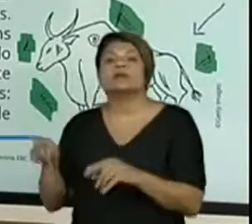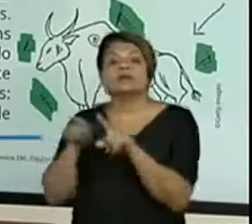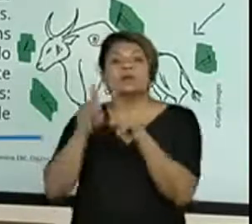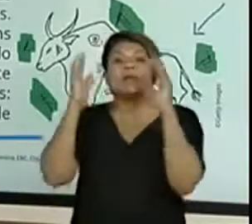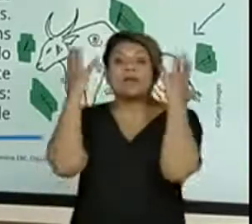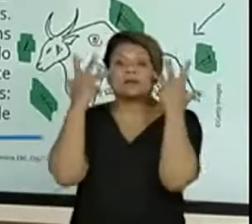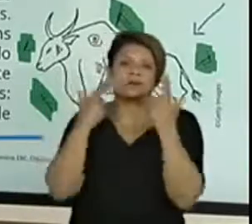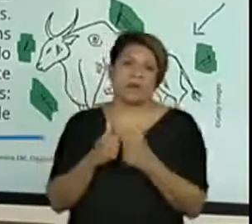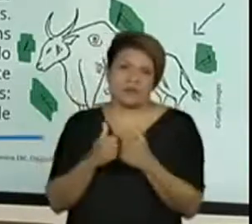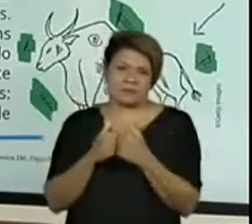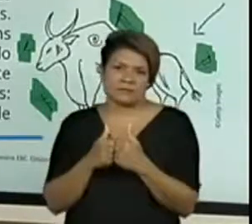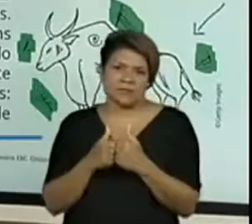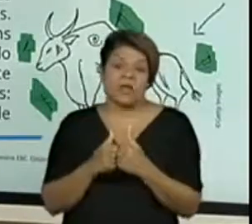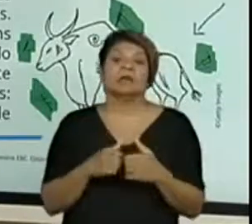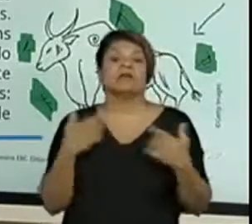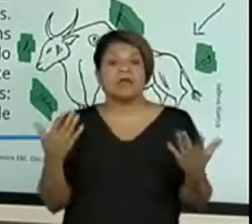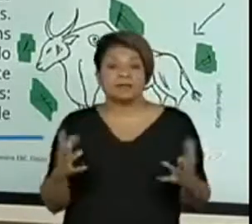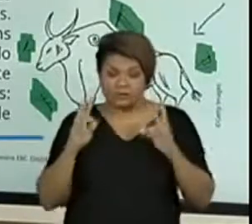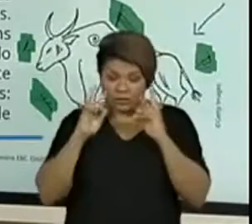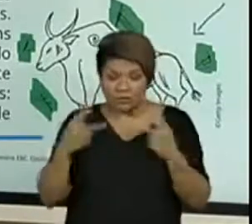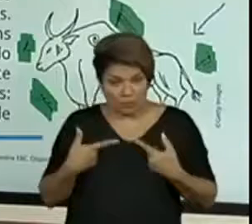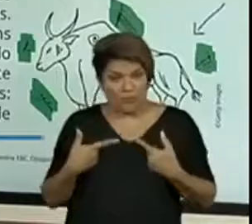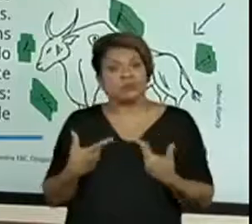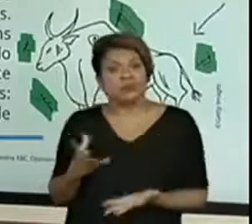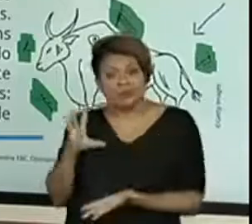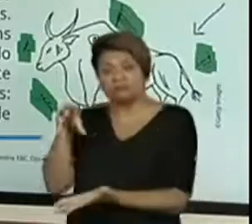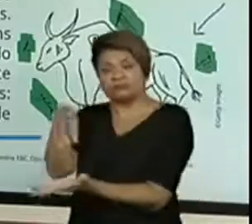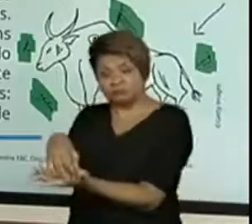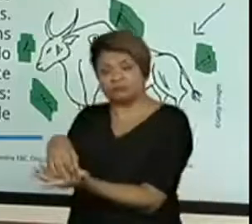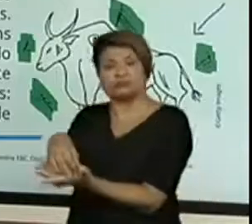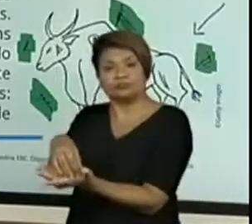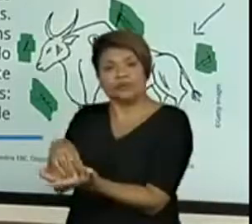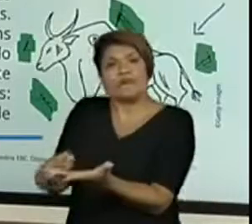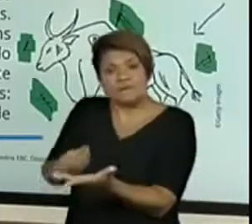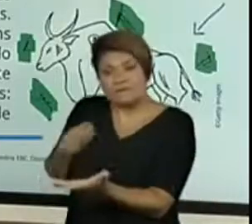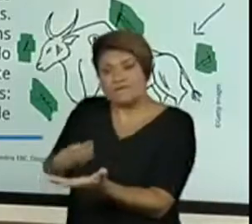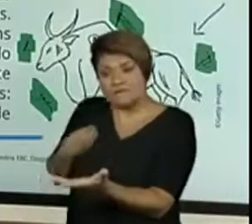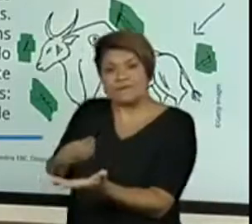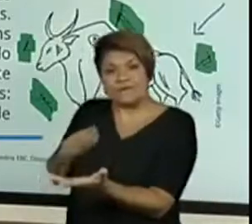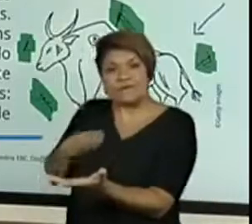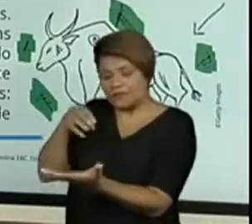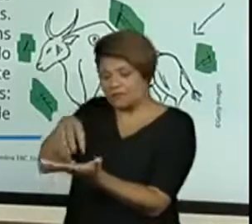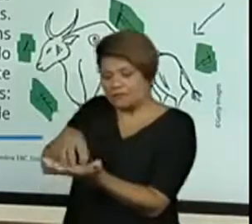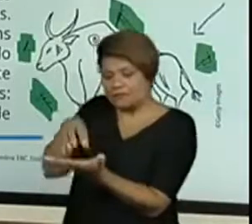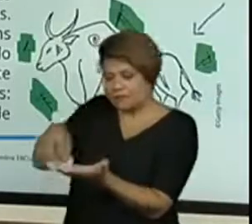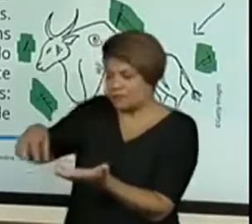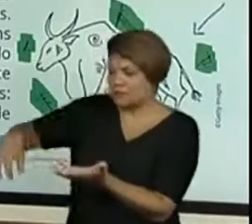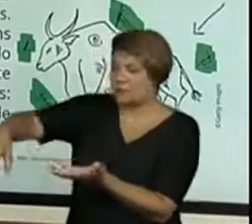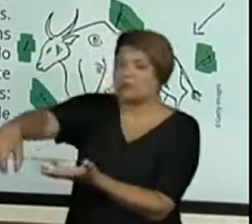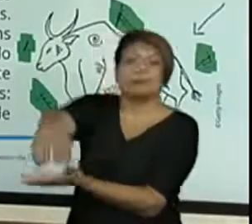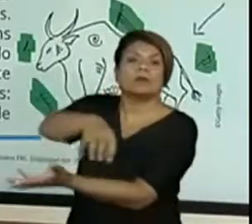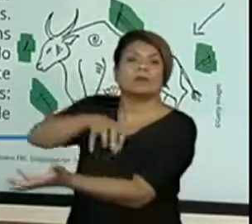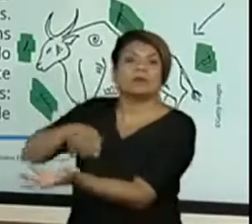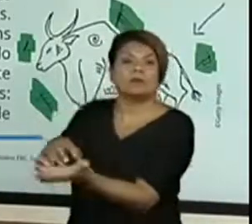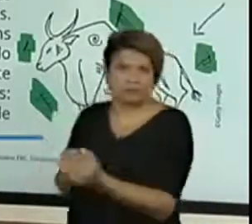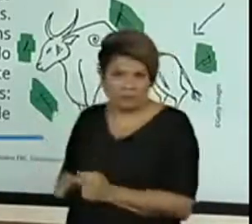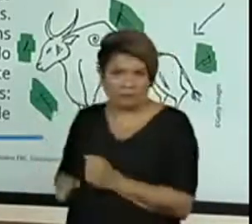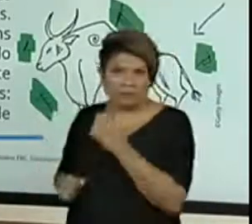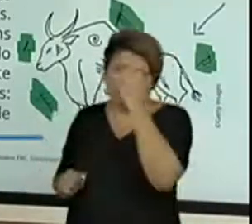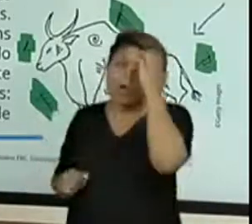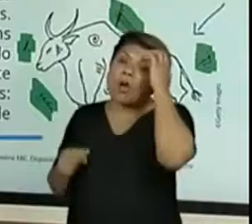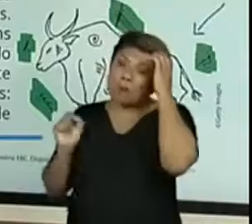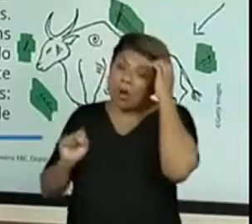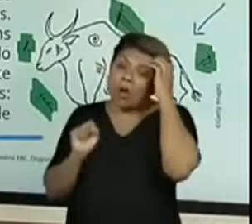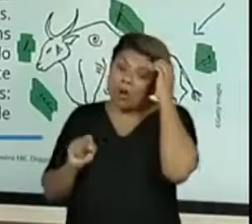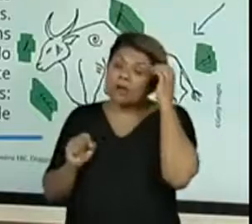de se fixar em um ponto e sobreviver com os entornos que ele tem, porque ele pode,